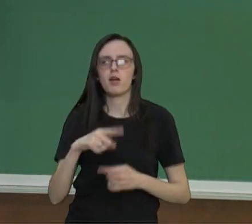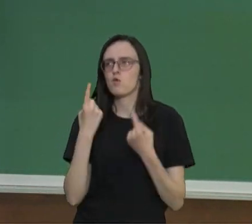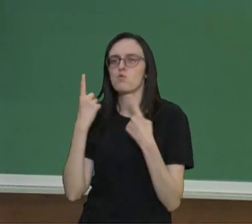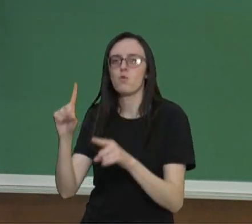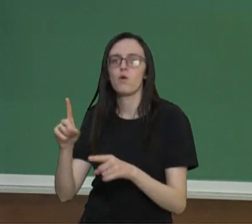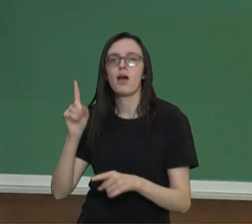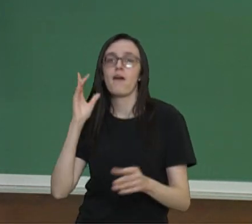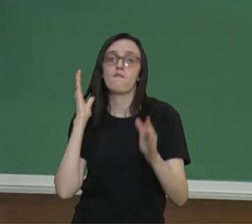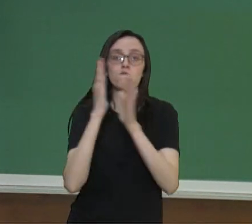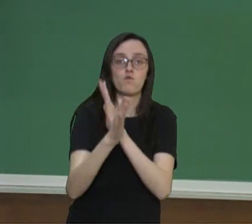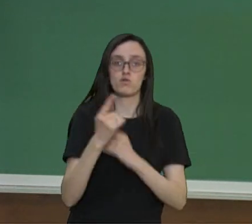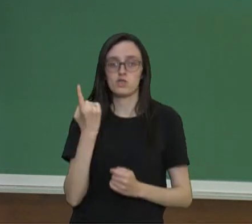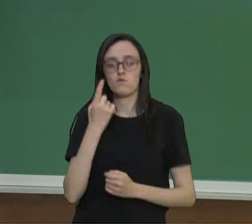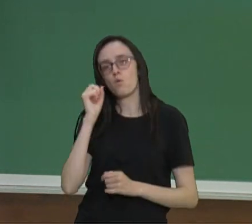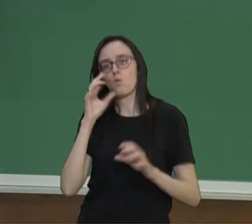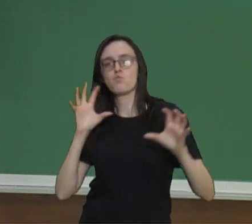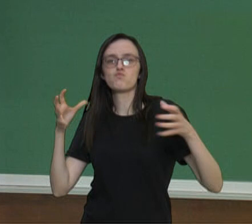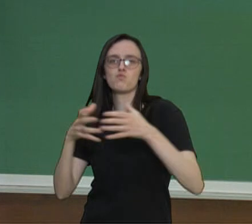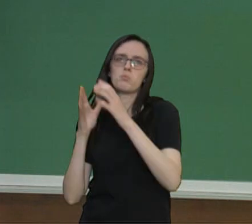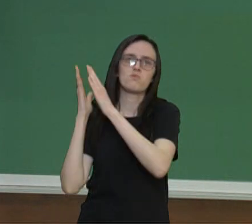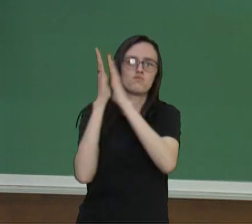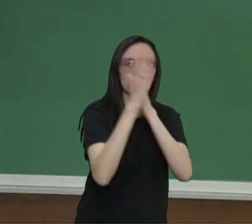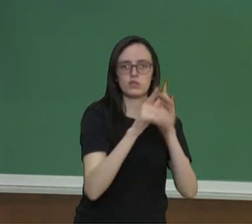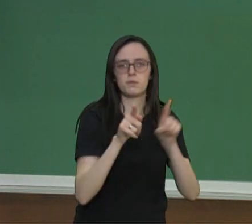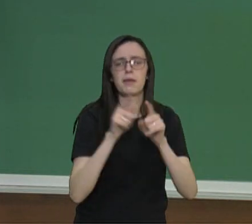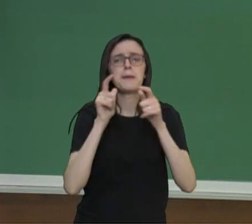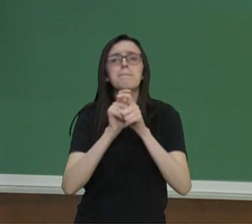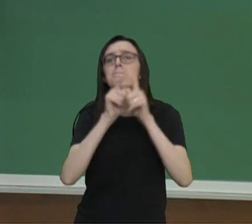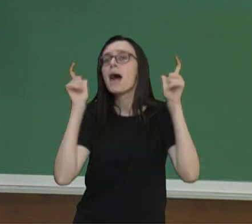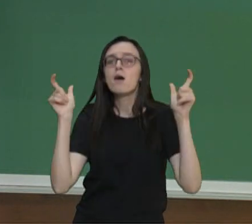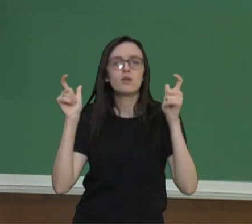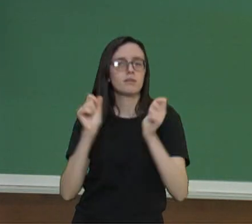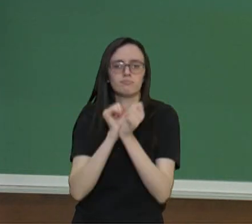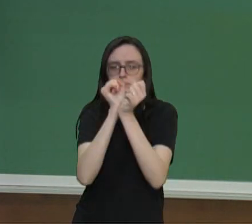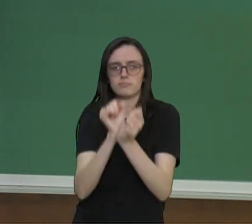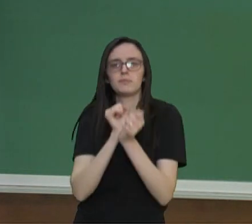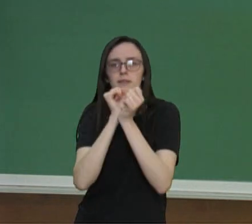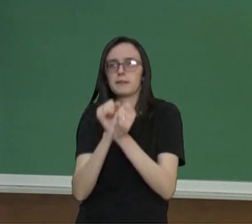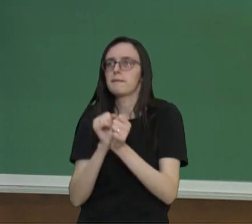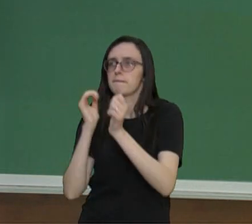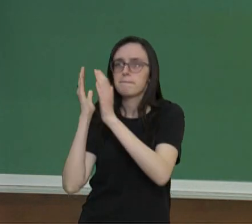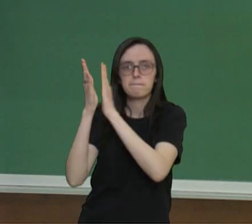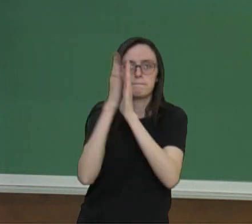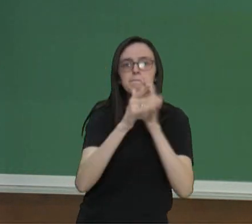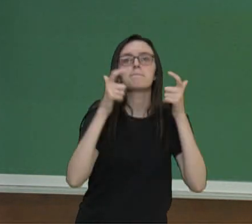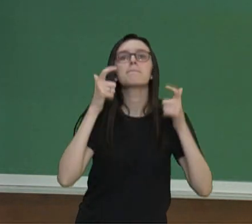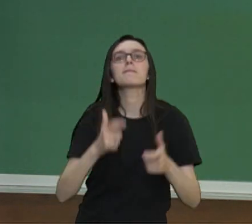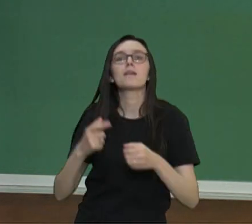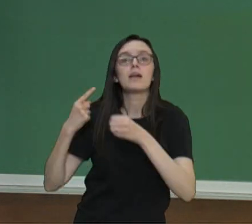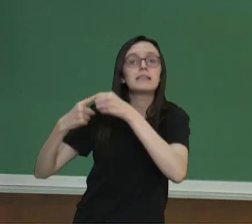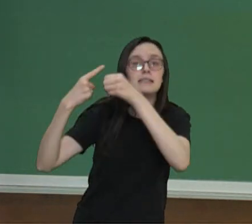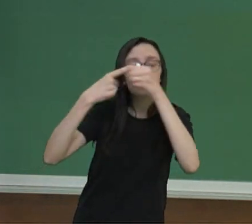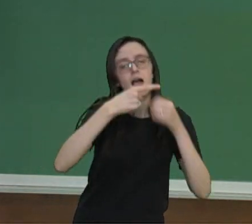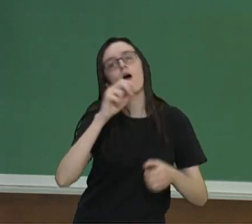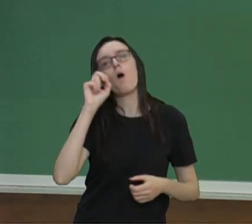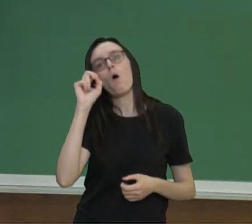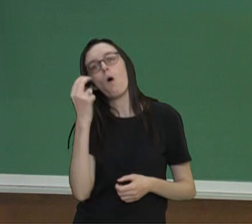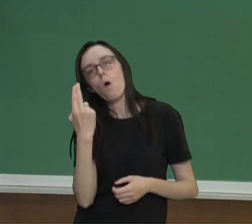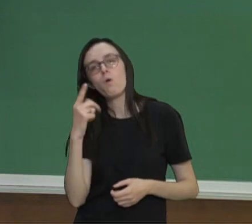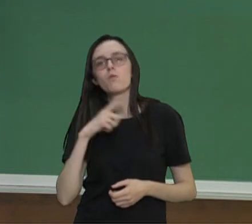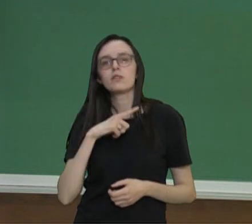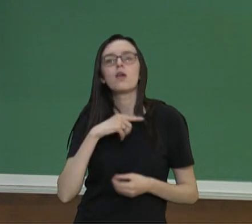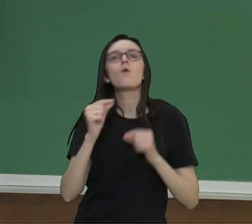ou individuais ou coletivas. A maioria desses escravizados que fugiam iam para as cidades ou